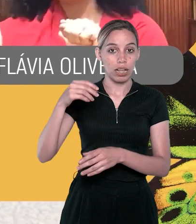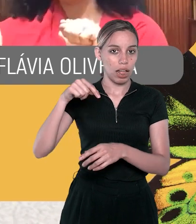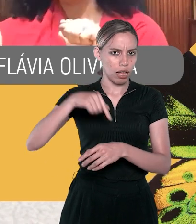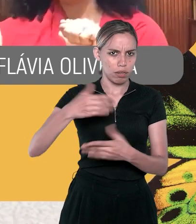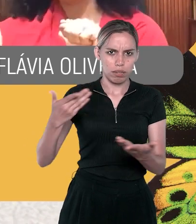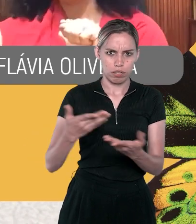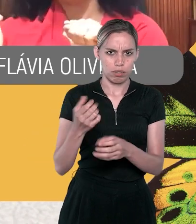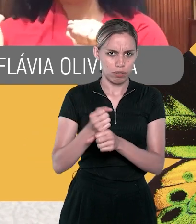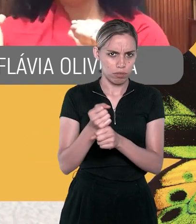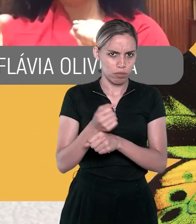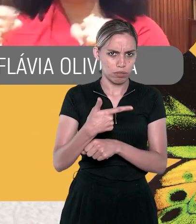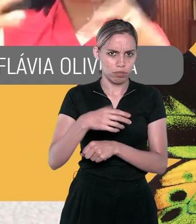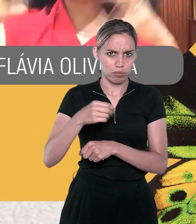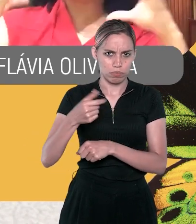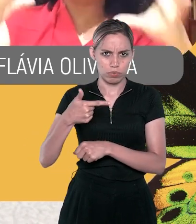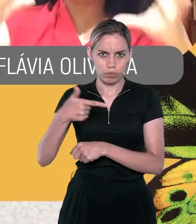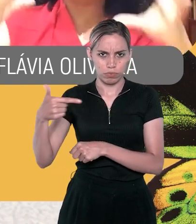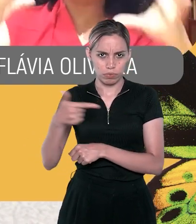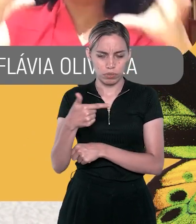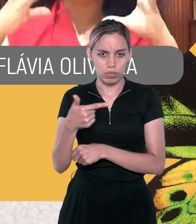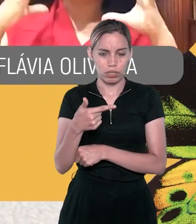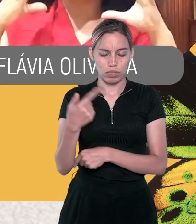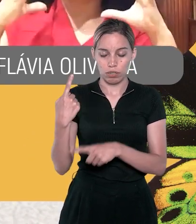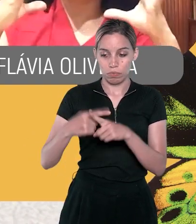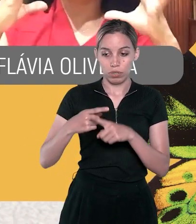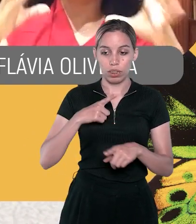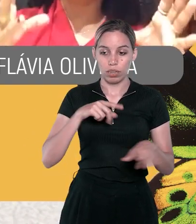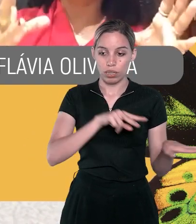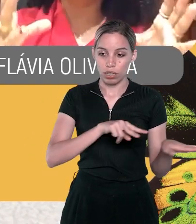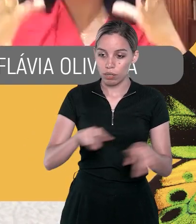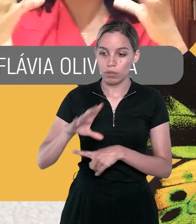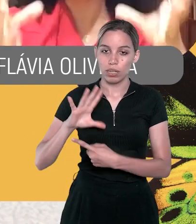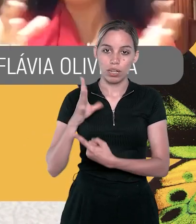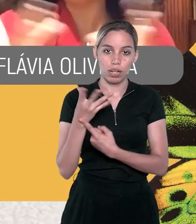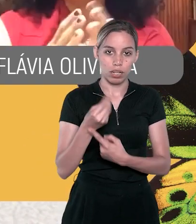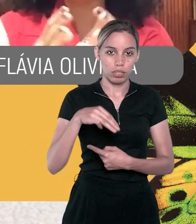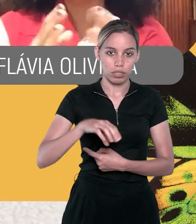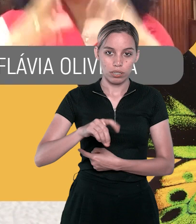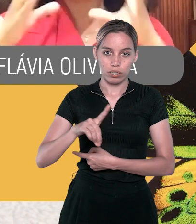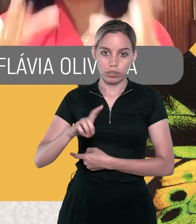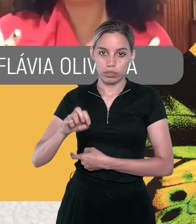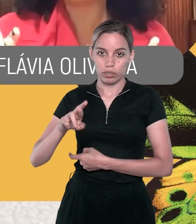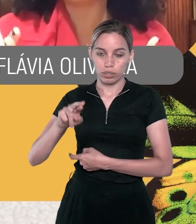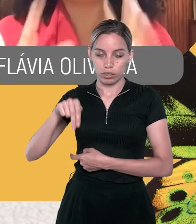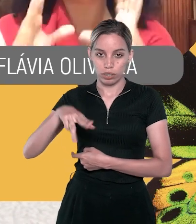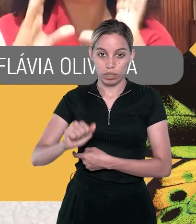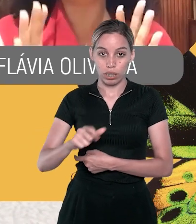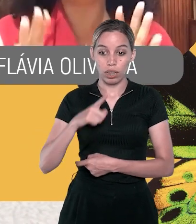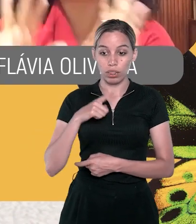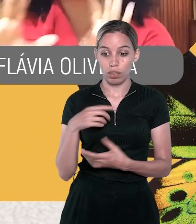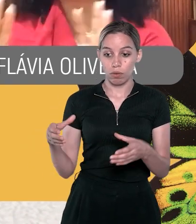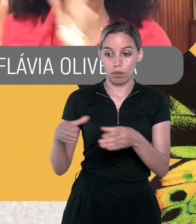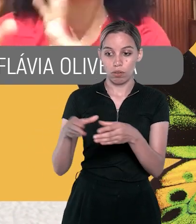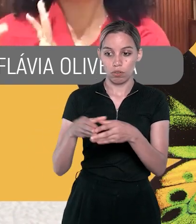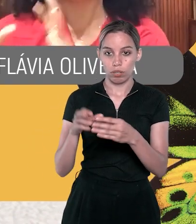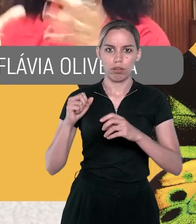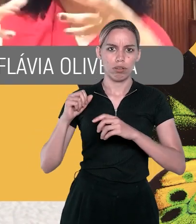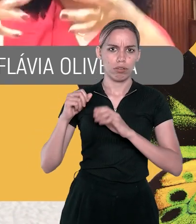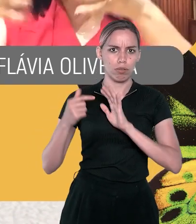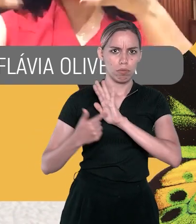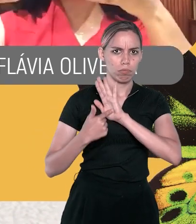relação à Semana de Arte Moderna, que visibiliza um grupo, em particular São Paulo, e veja, eu não